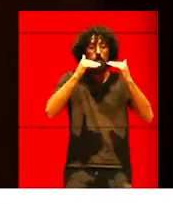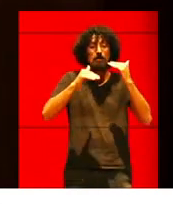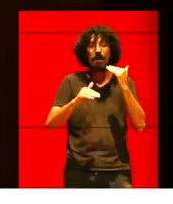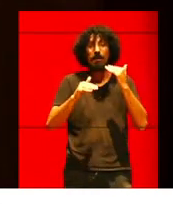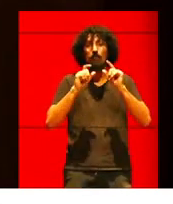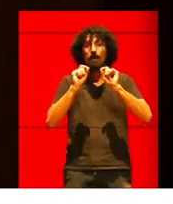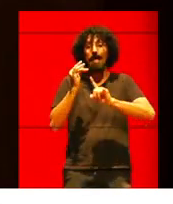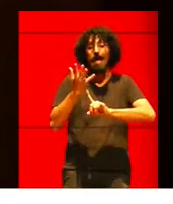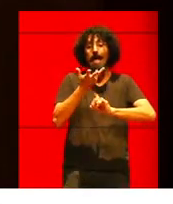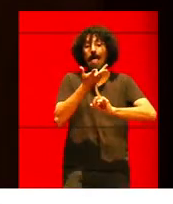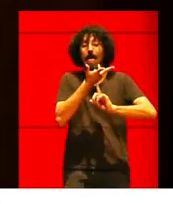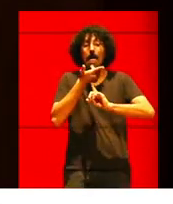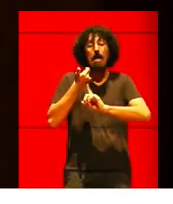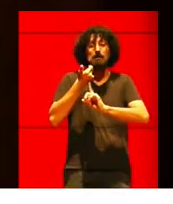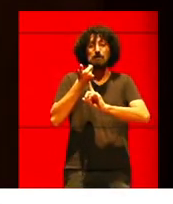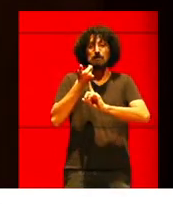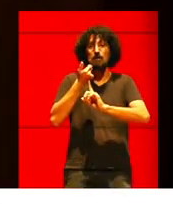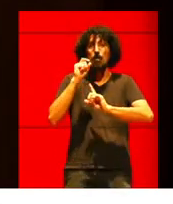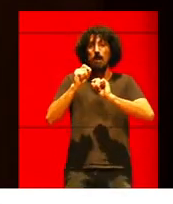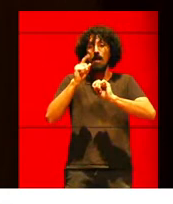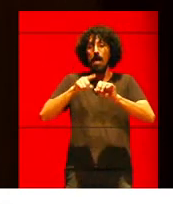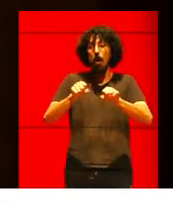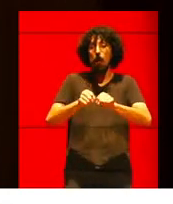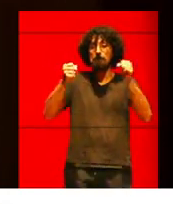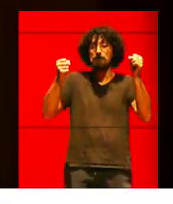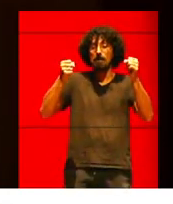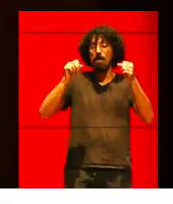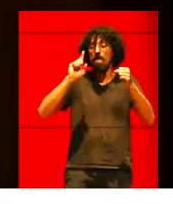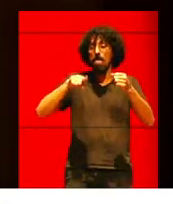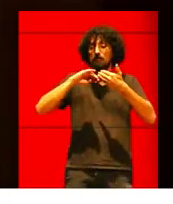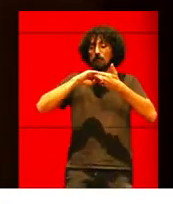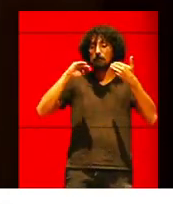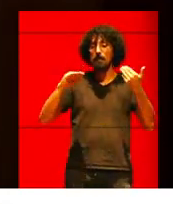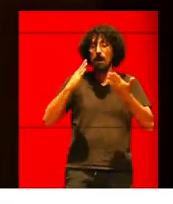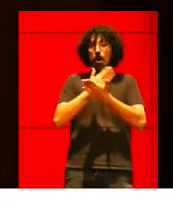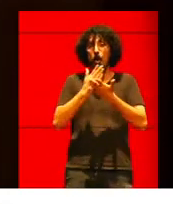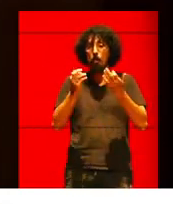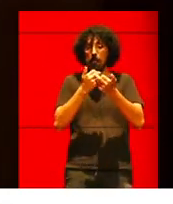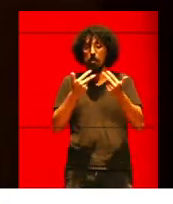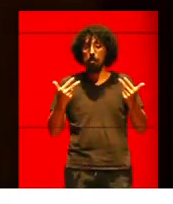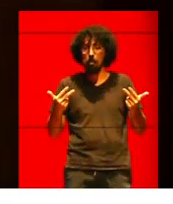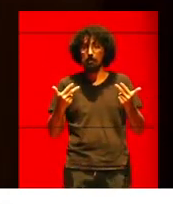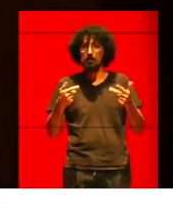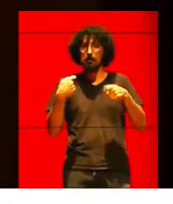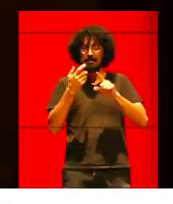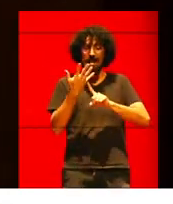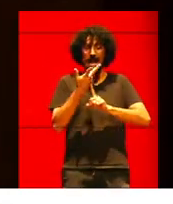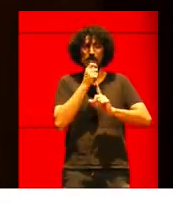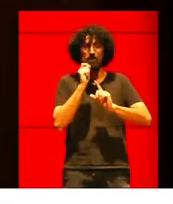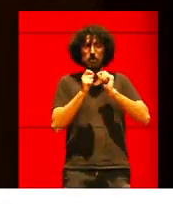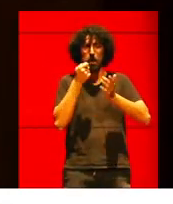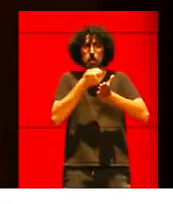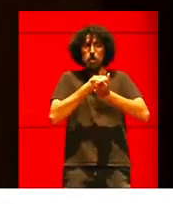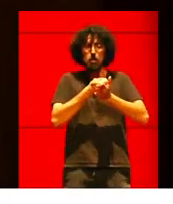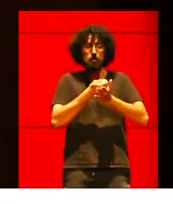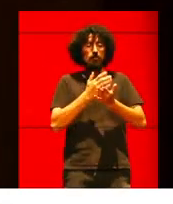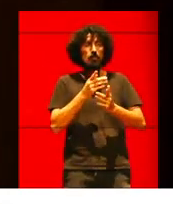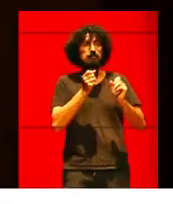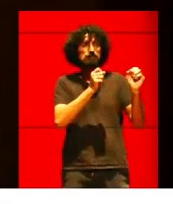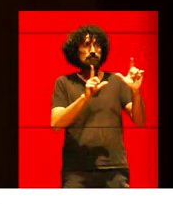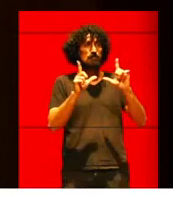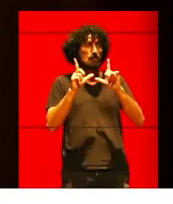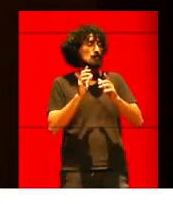arte deveria ser rompimento. Para ele, a arte deveria permanecer dura, intacta. Passa mais um para mim, por